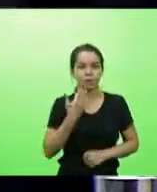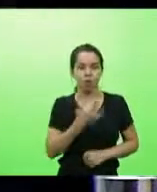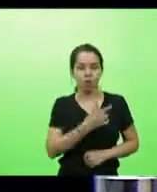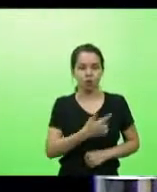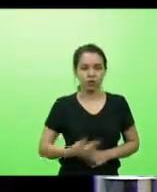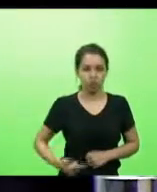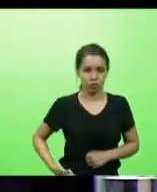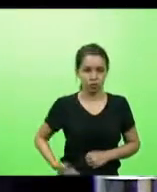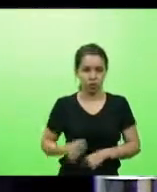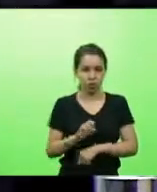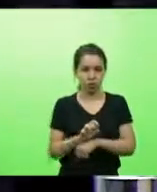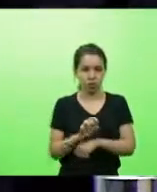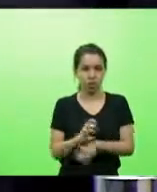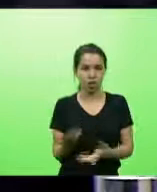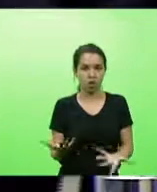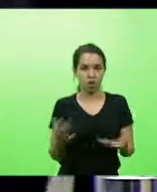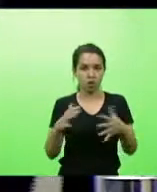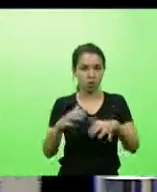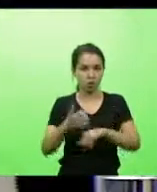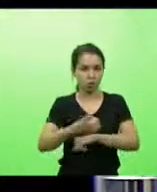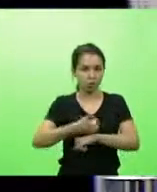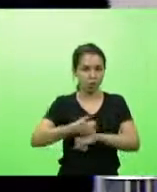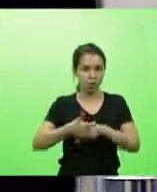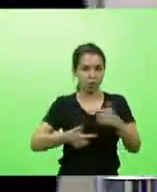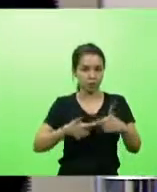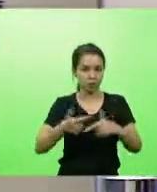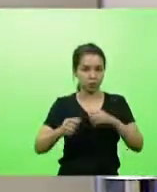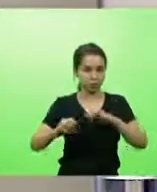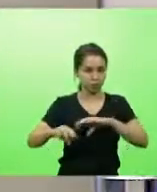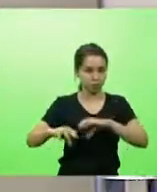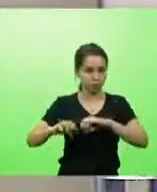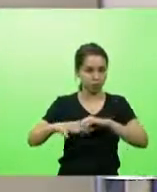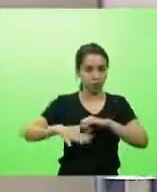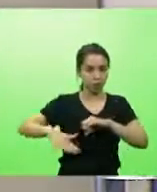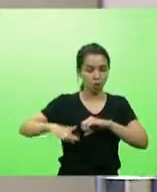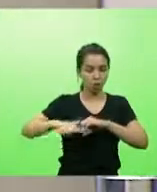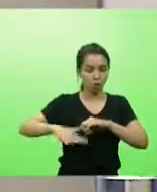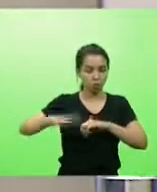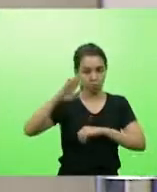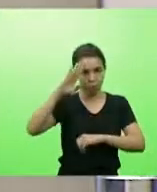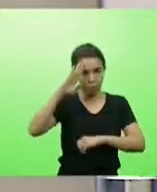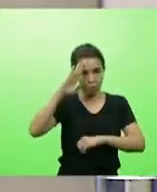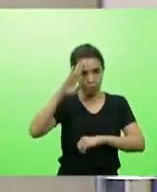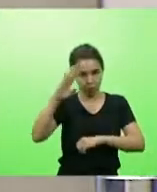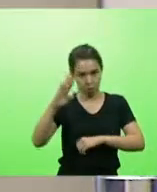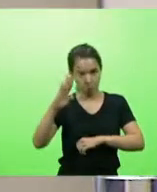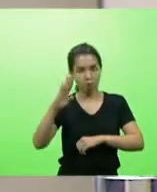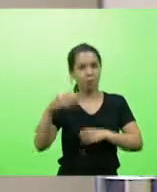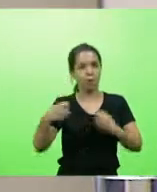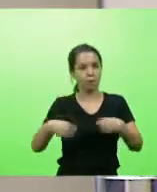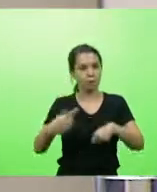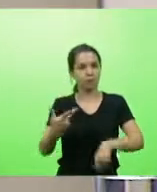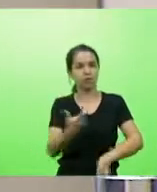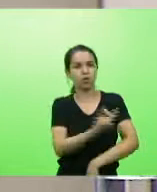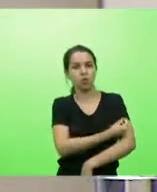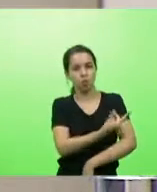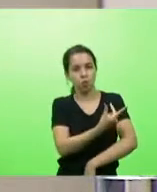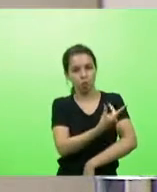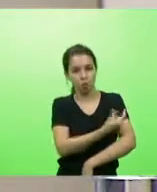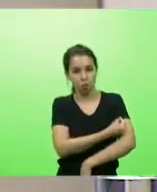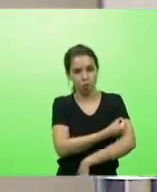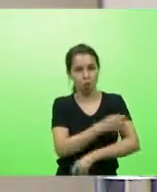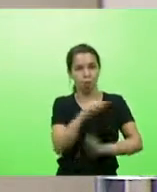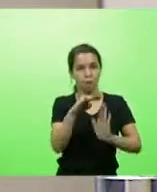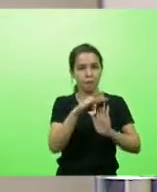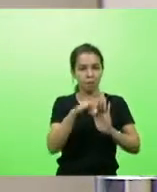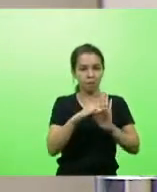pela inclusão de profissionais trabalhadores em educação no grupo prioritário de imunização, fase 1, do plano estadual de vacinação